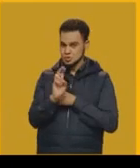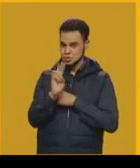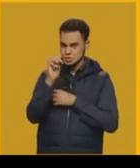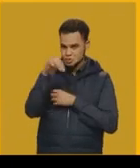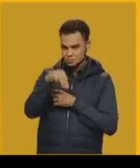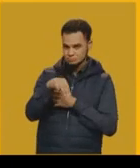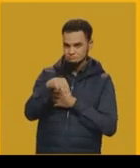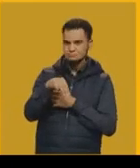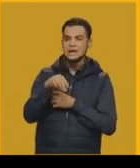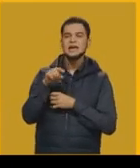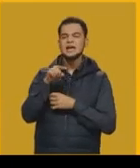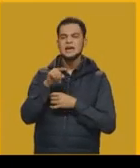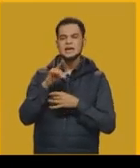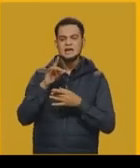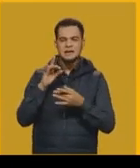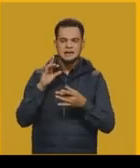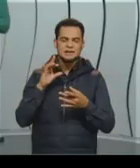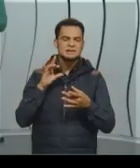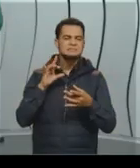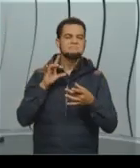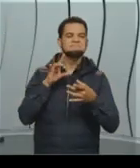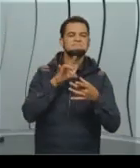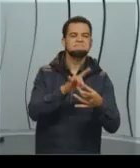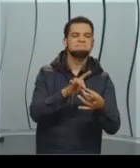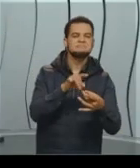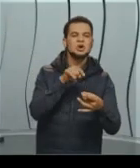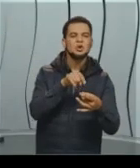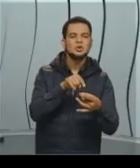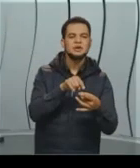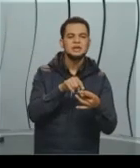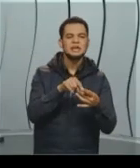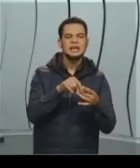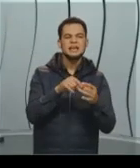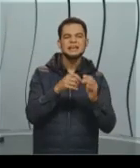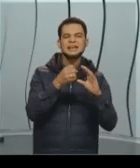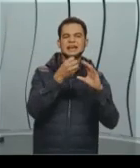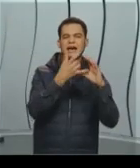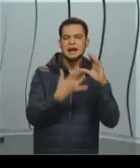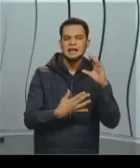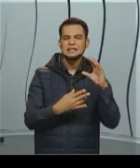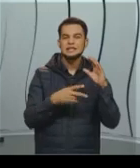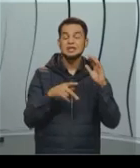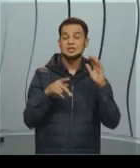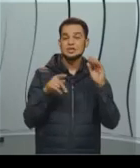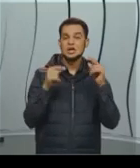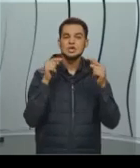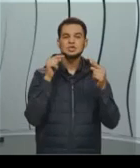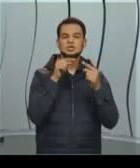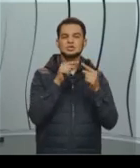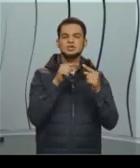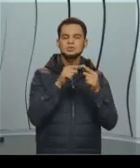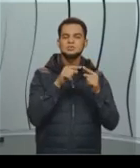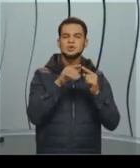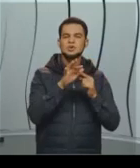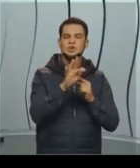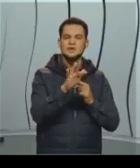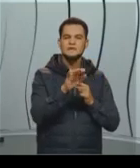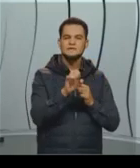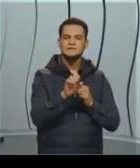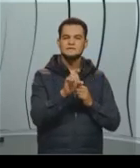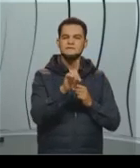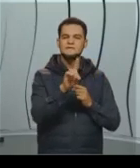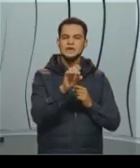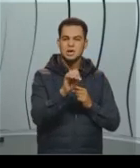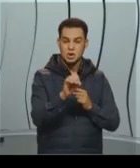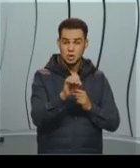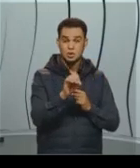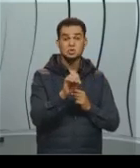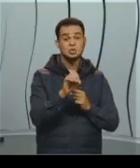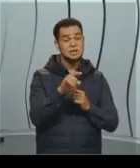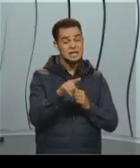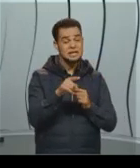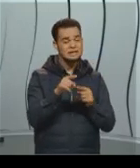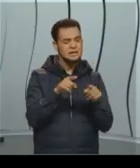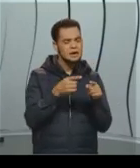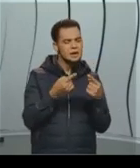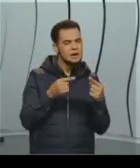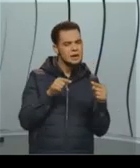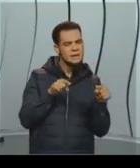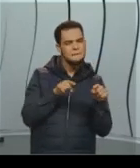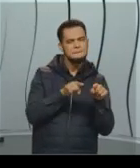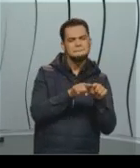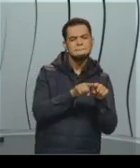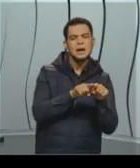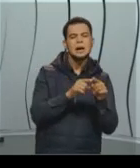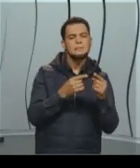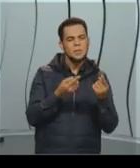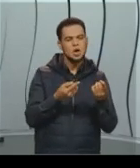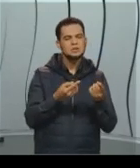algumas características próximas ao feudalismo e foi um reino que teve como religião principal o cristianismo. Também é muito